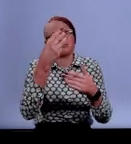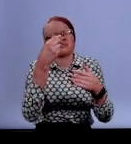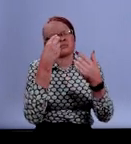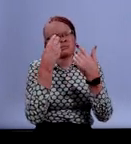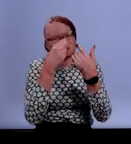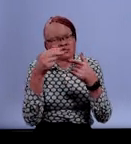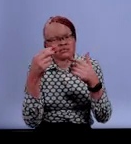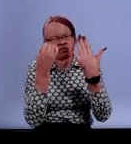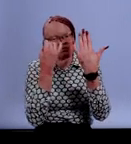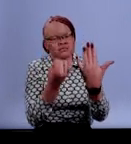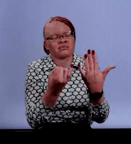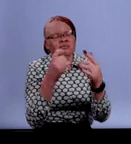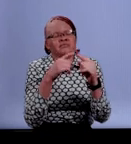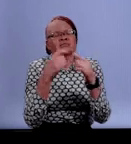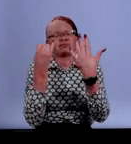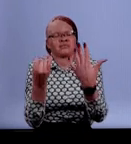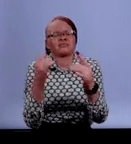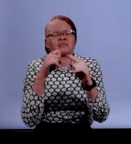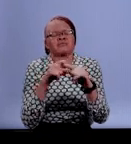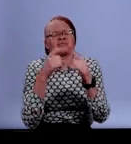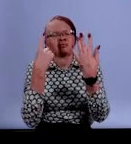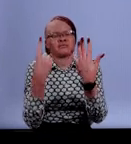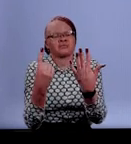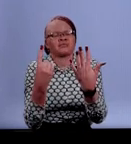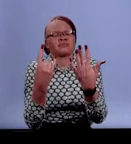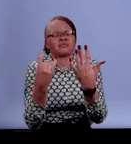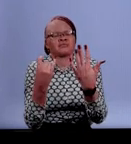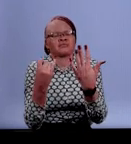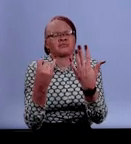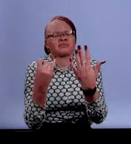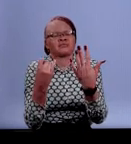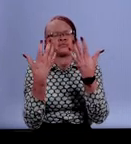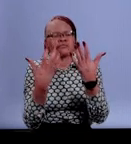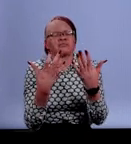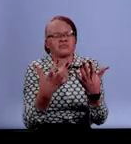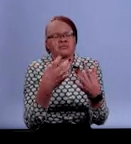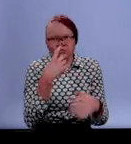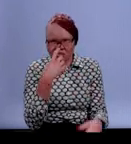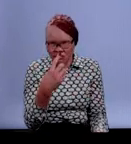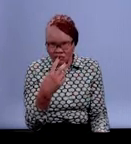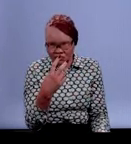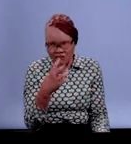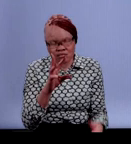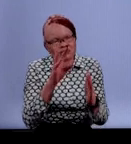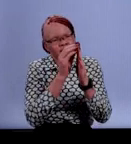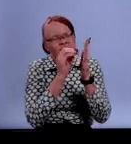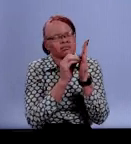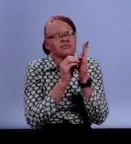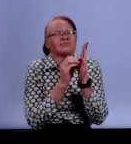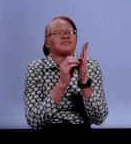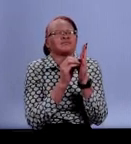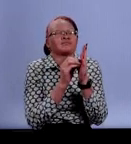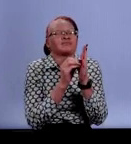3 = 6 x 6 x 6 agora vamos tentar ver se encontramos o